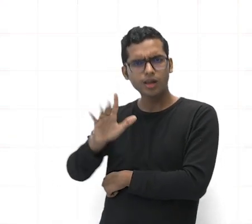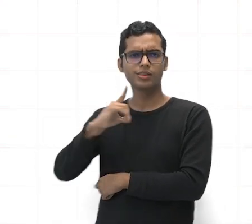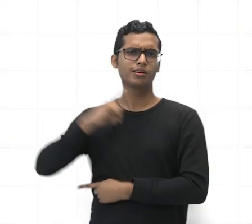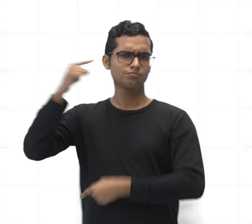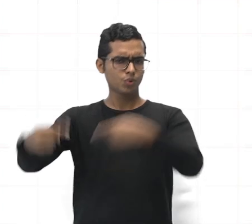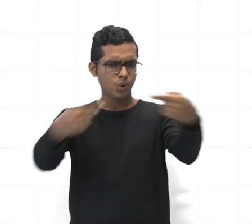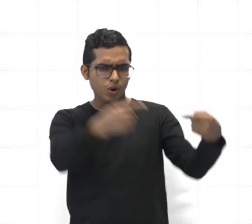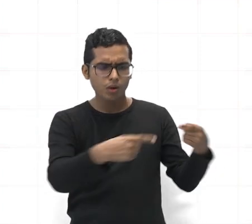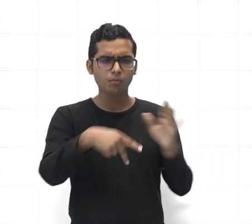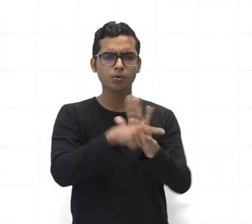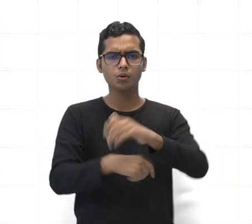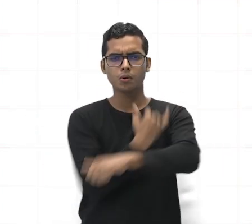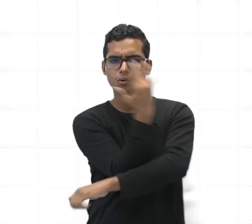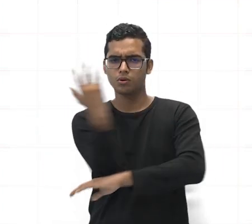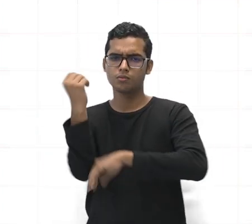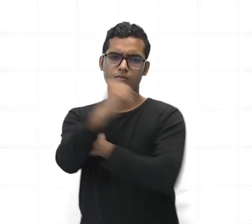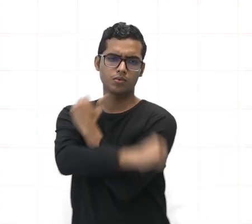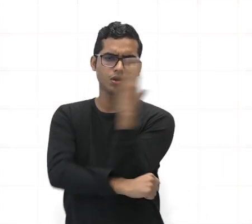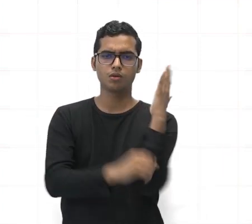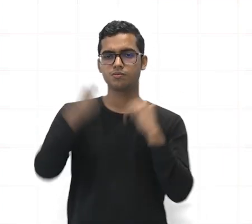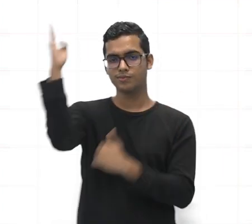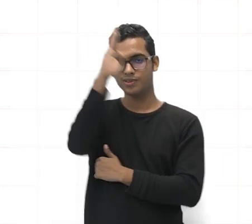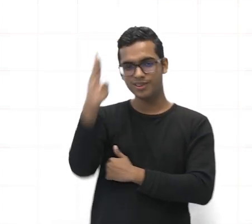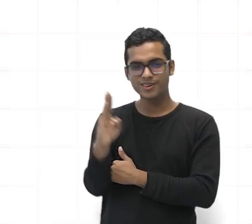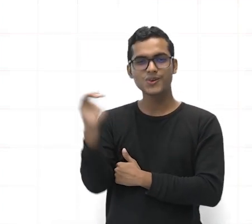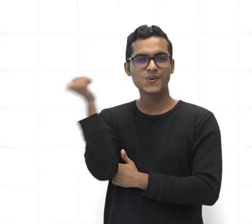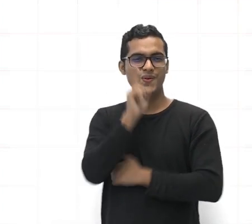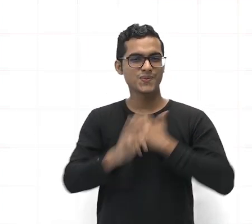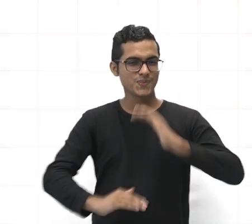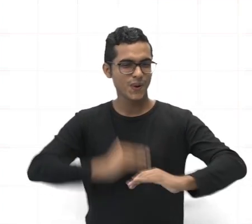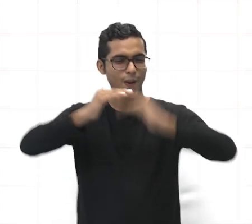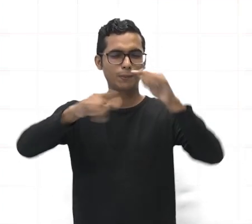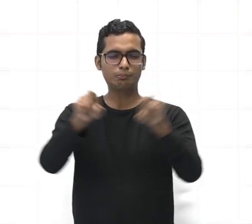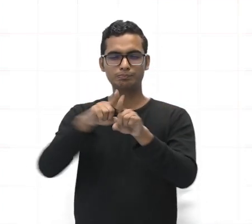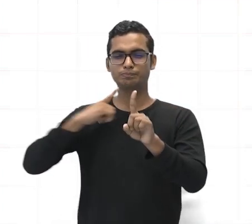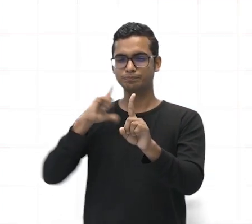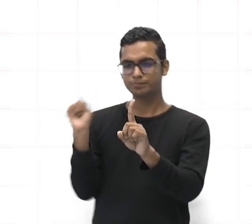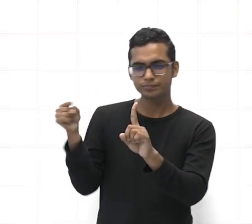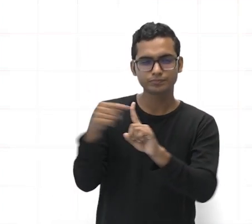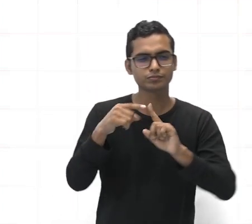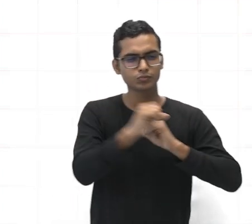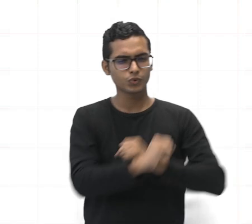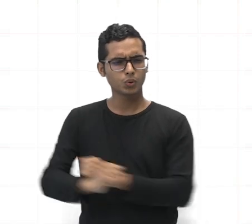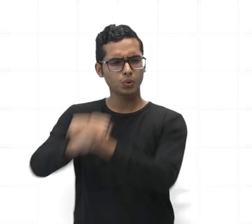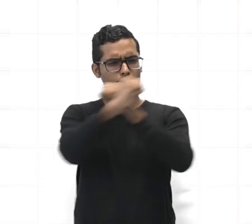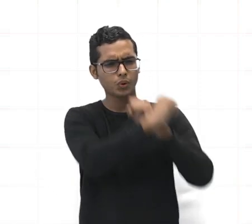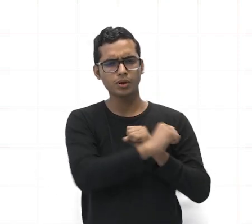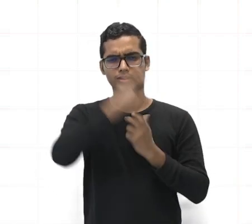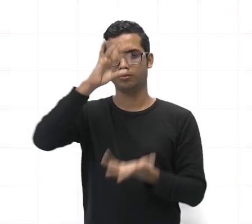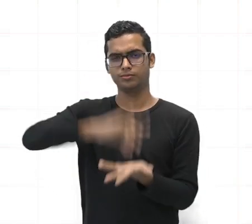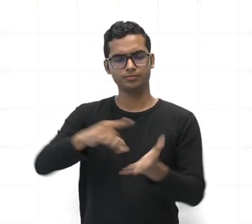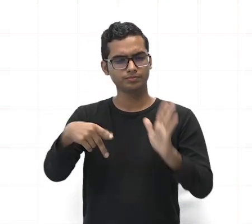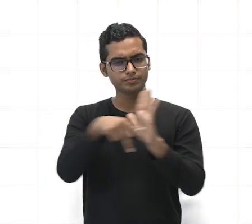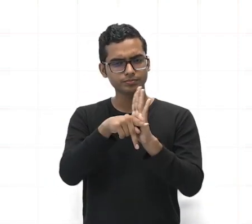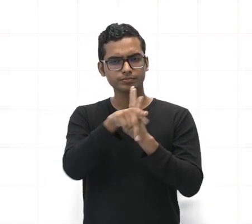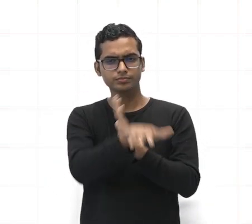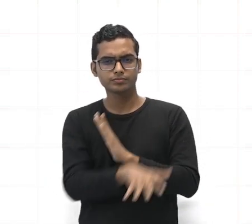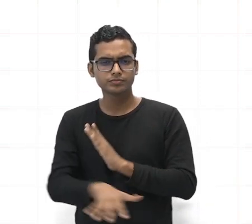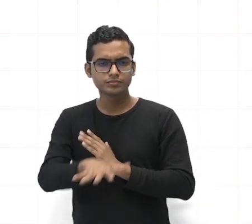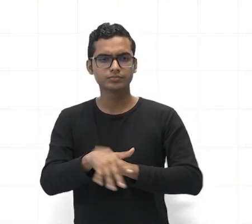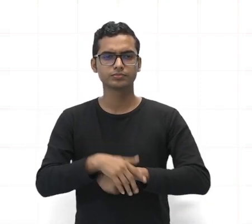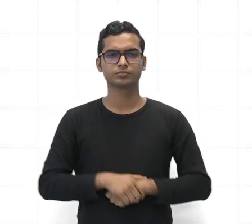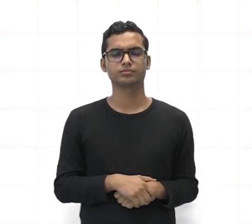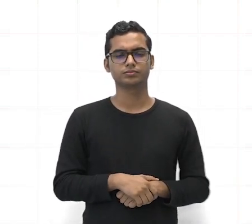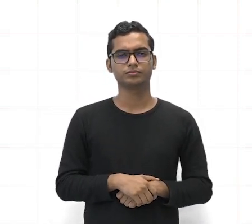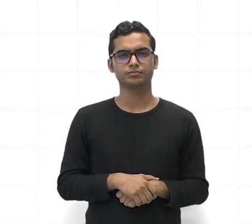políticas ambientais que o nosso Brasil desenvolve que visam proteger essa biodiversidade. que aí a